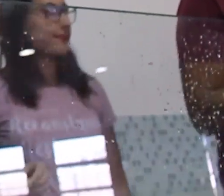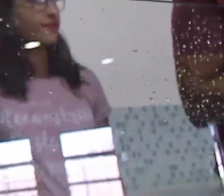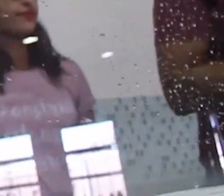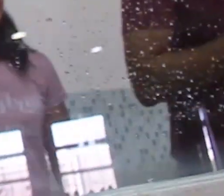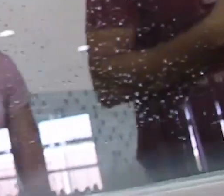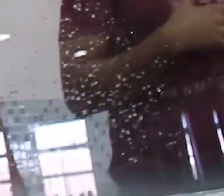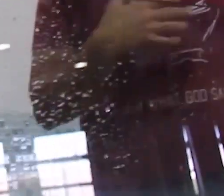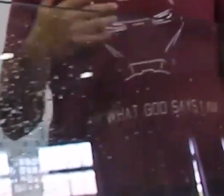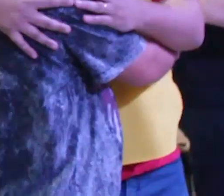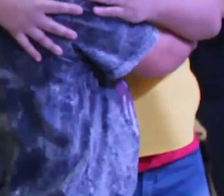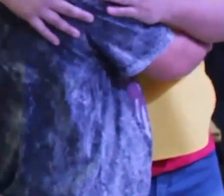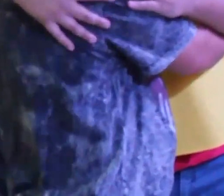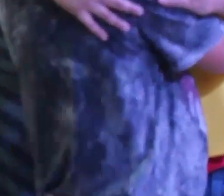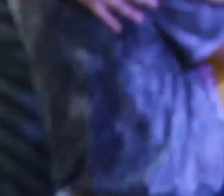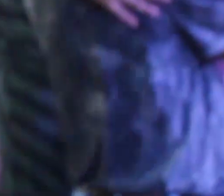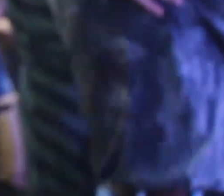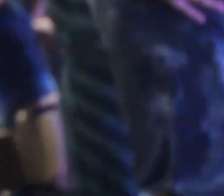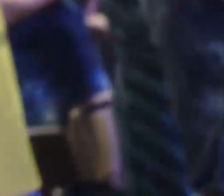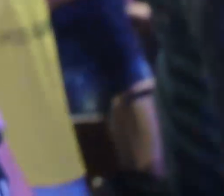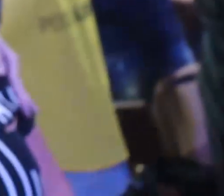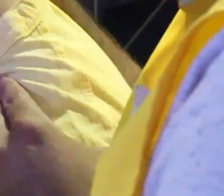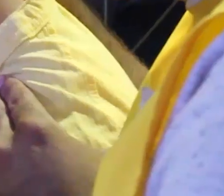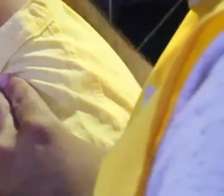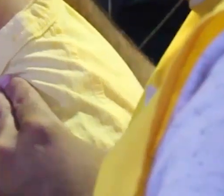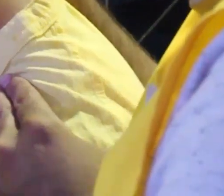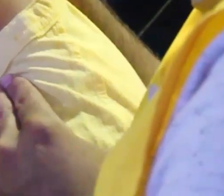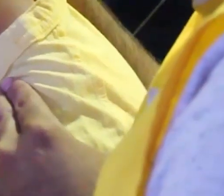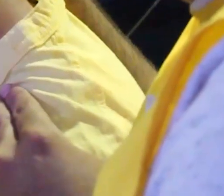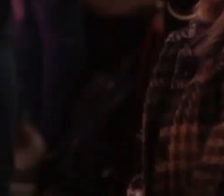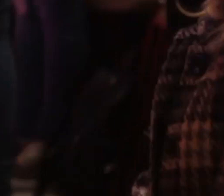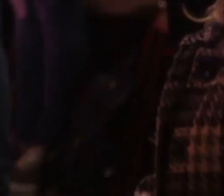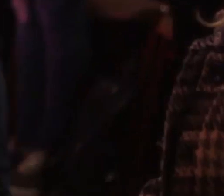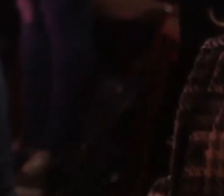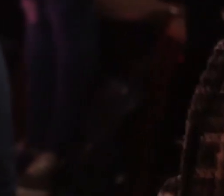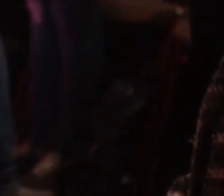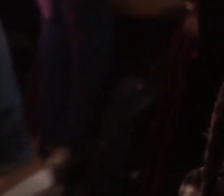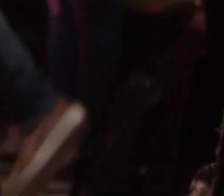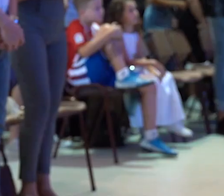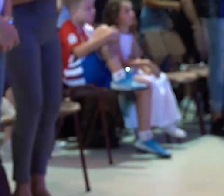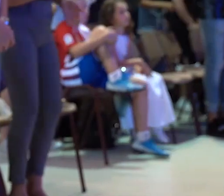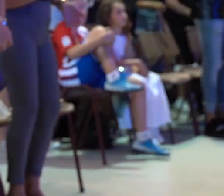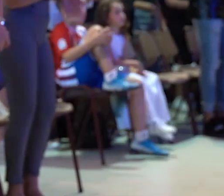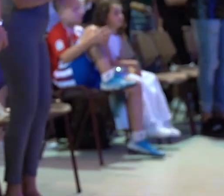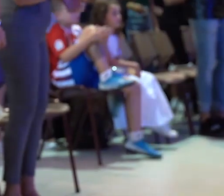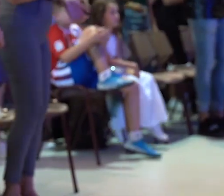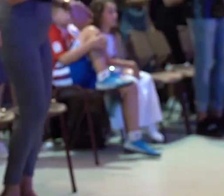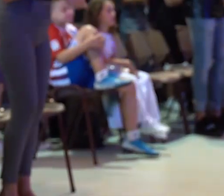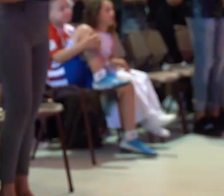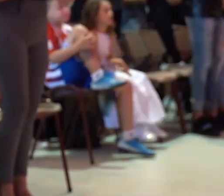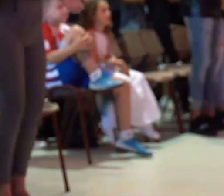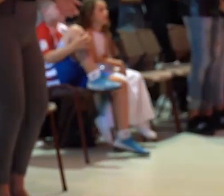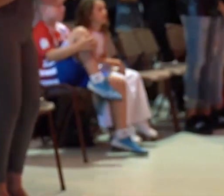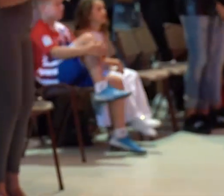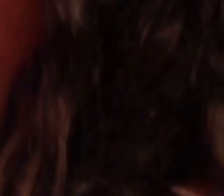pessoas perfeitas e que sempre tem espaço para quem deseja conhecer a Deus e fazer a sua vontade, vivendo um amor